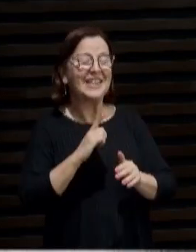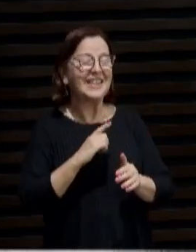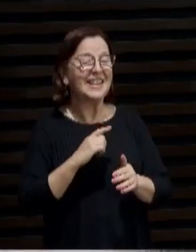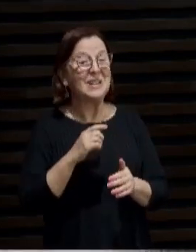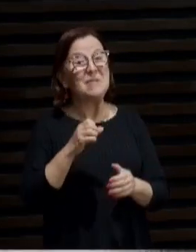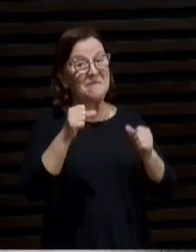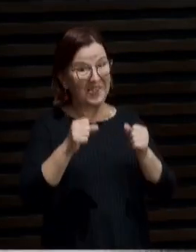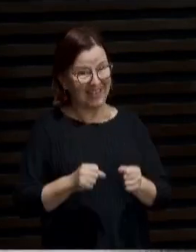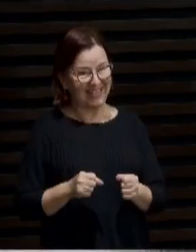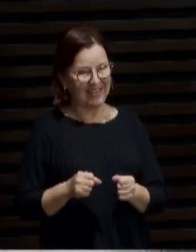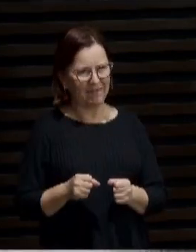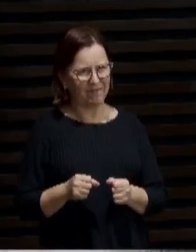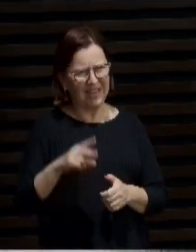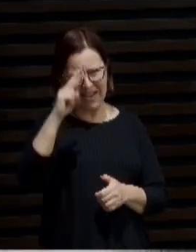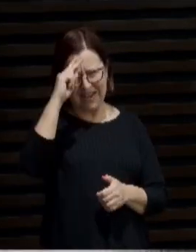prender Jesus,